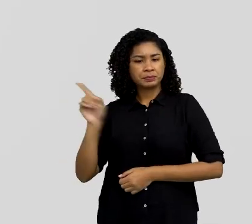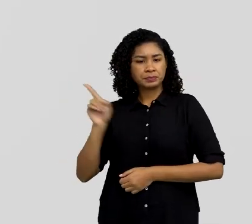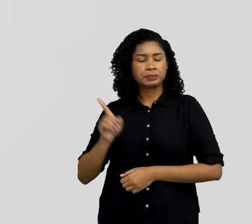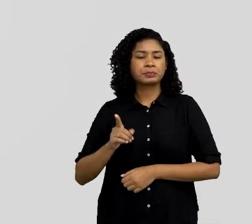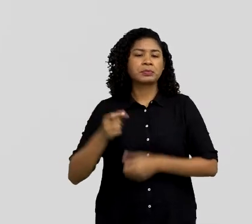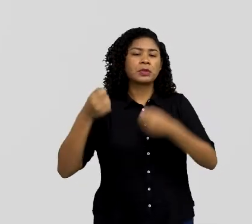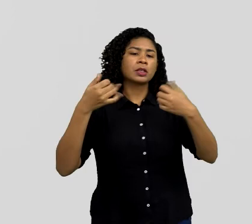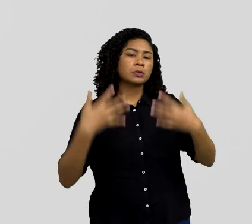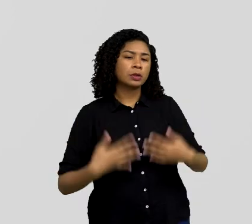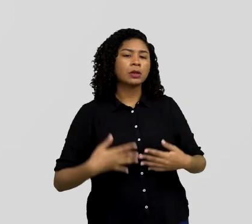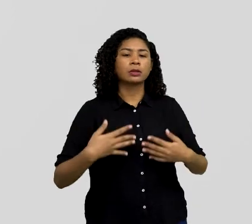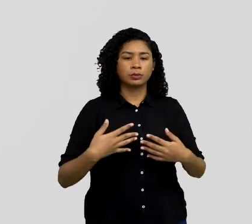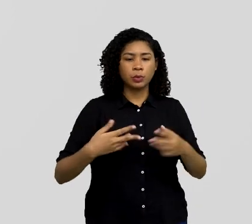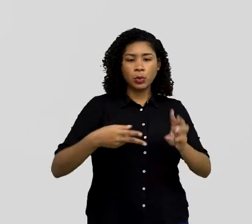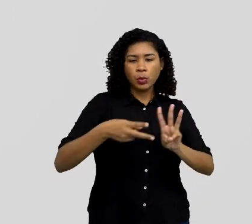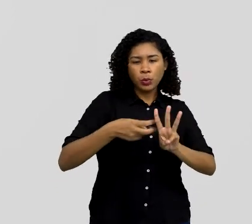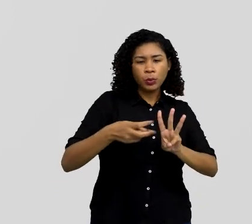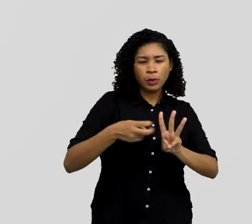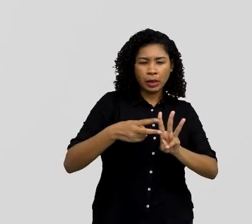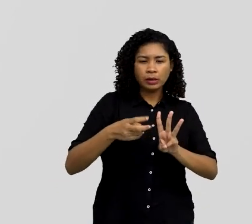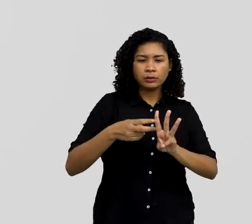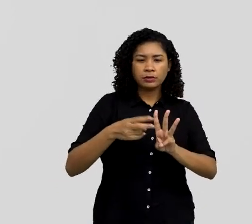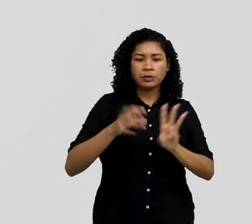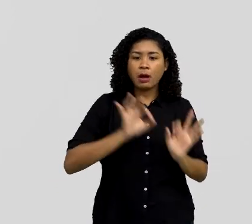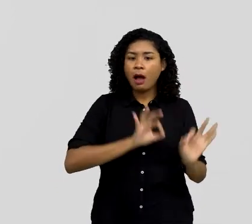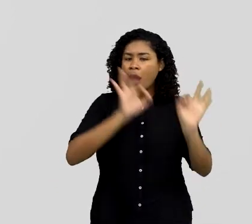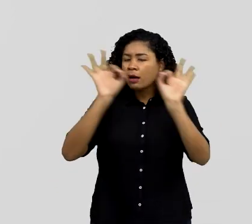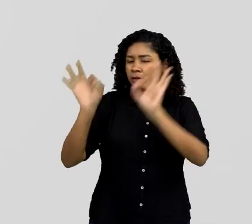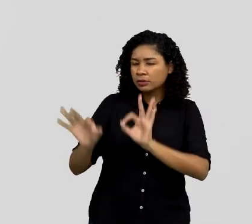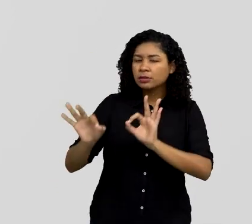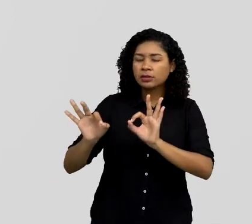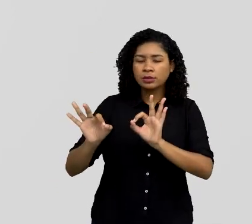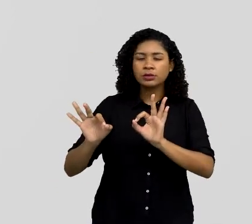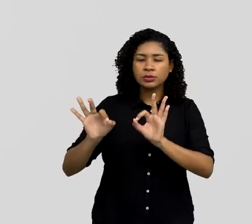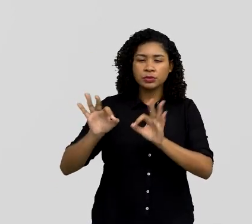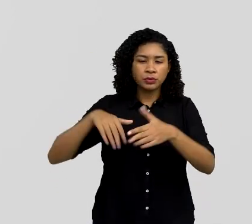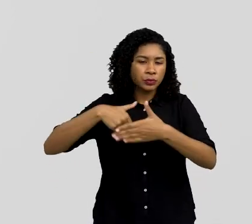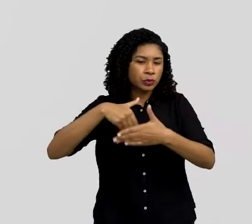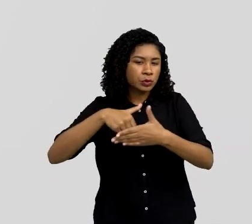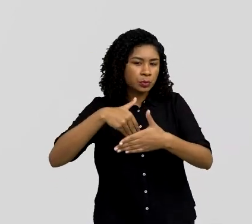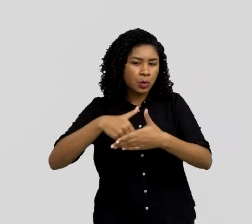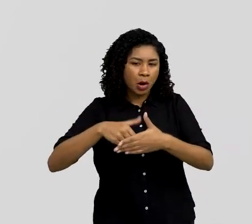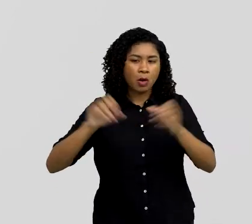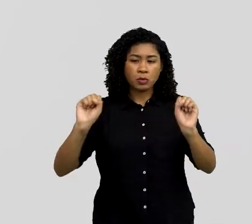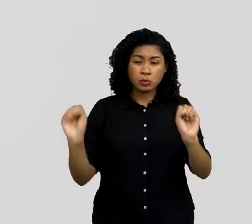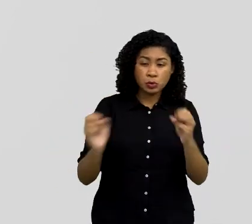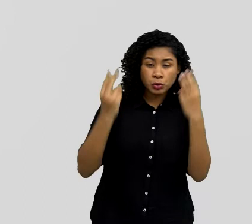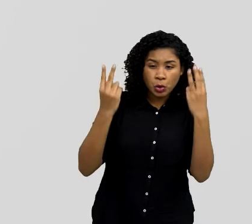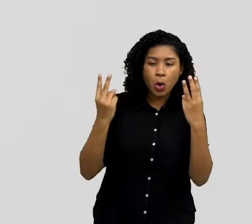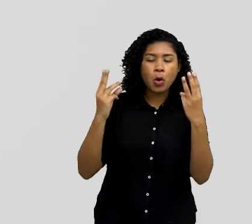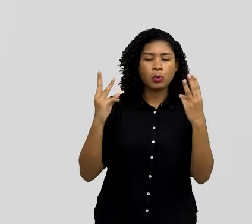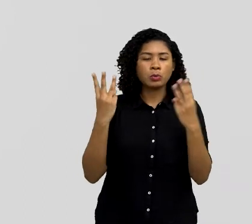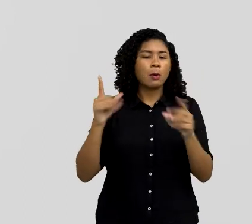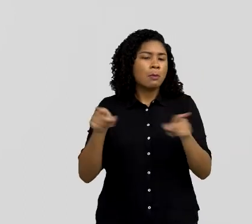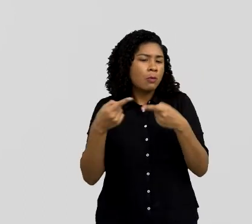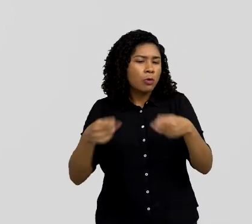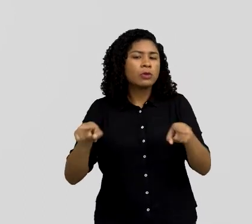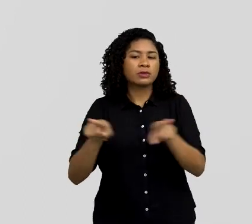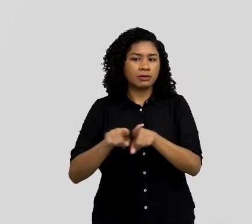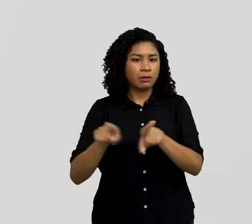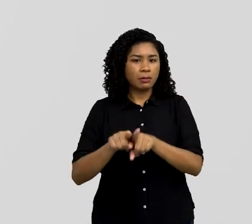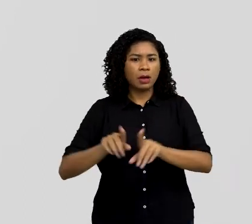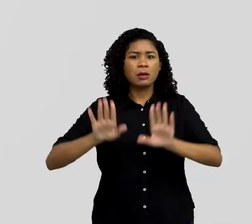índio assiste do futebol ao show, mas não é capaz de entendê-los. Isso aí, né, não faz o menor sentido, é até ofensivo, né, com